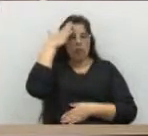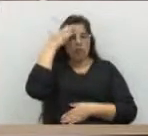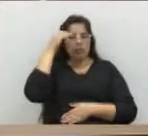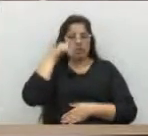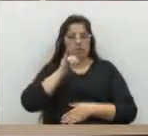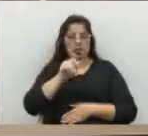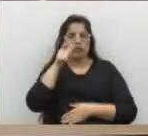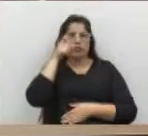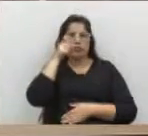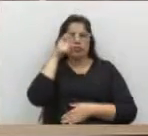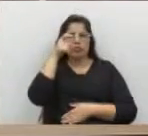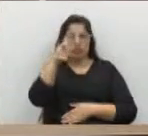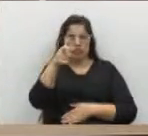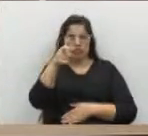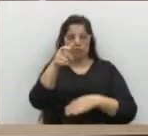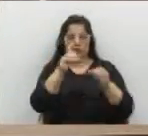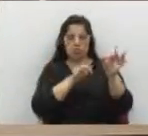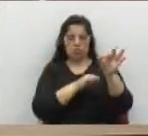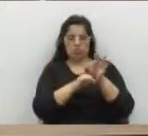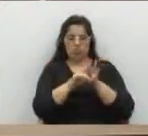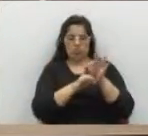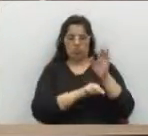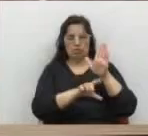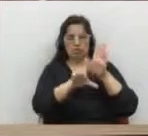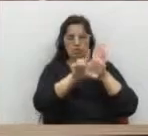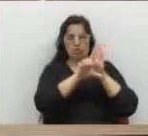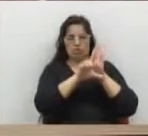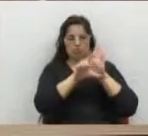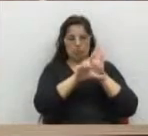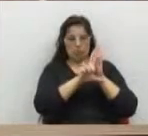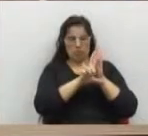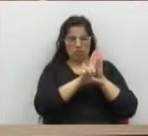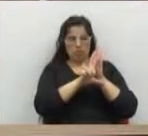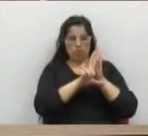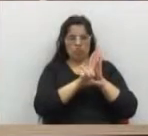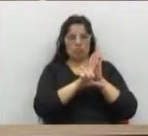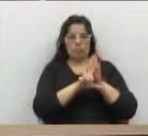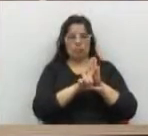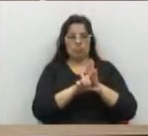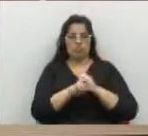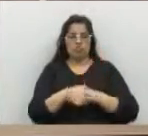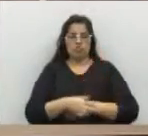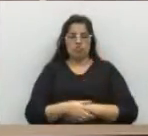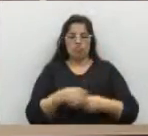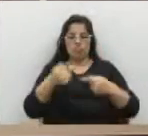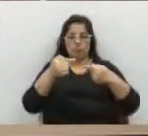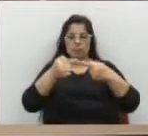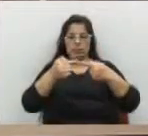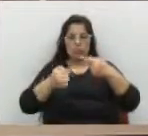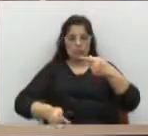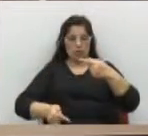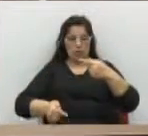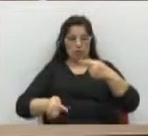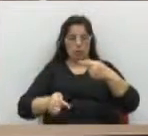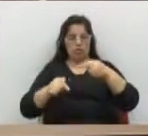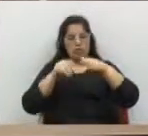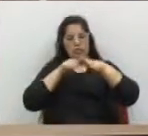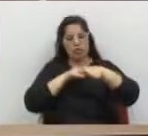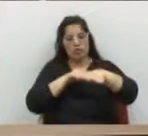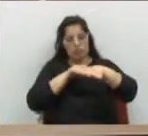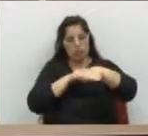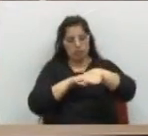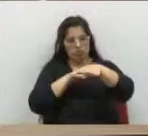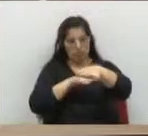interesse na criação de um projeto de lei do Executivo que proíbe a circulação de veículos de transporte